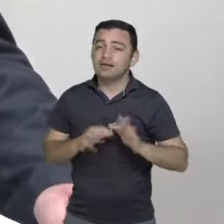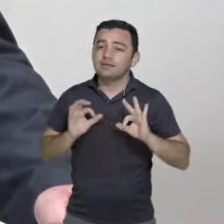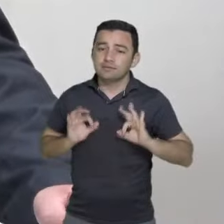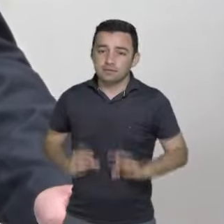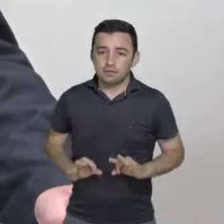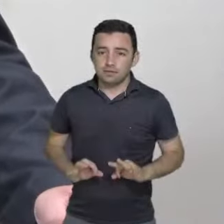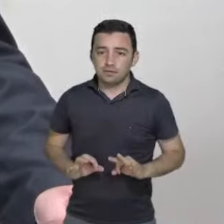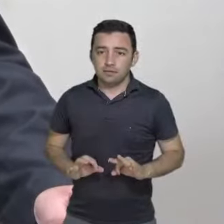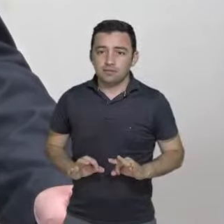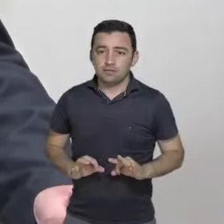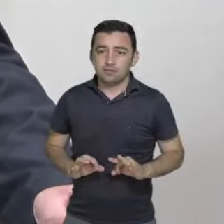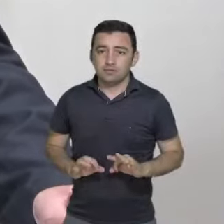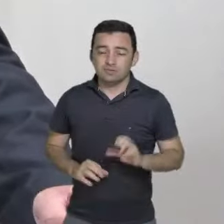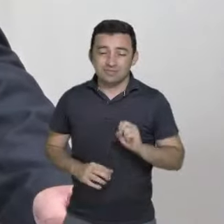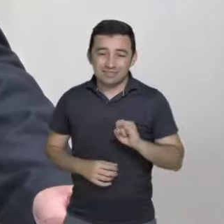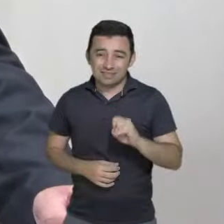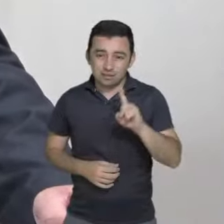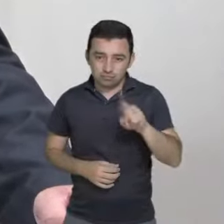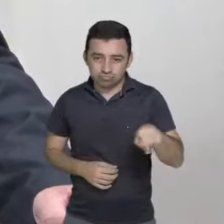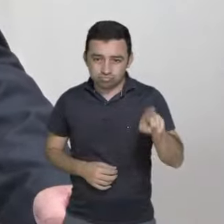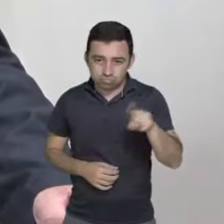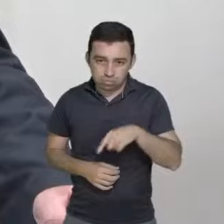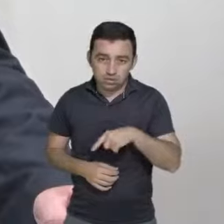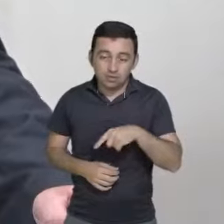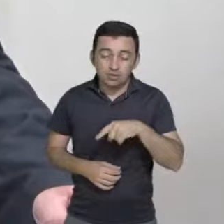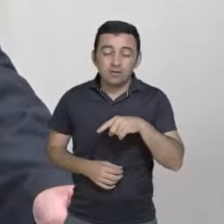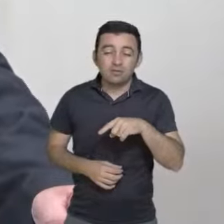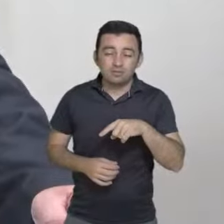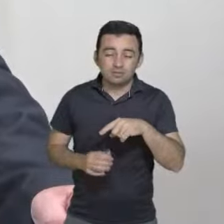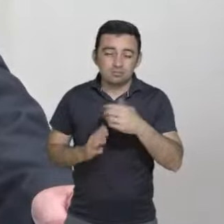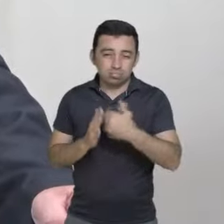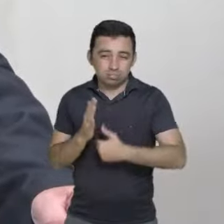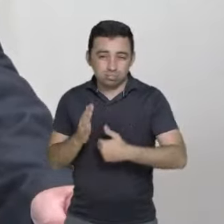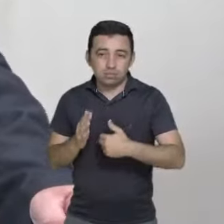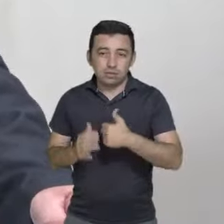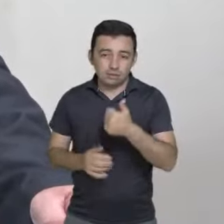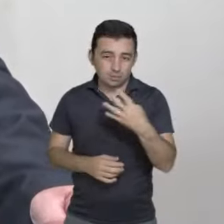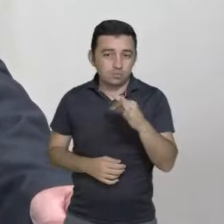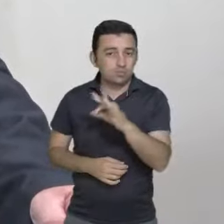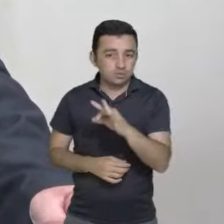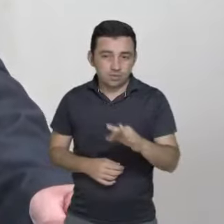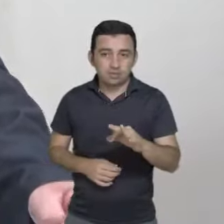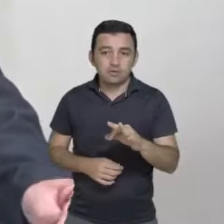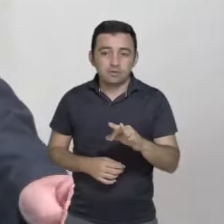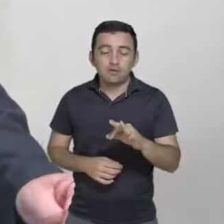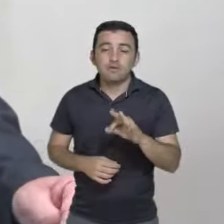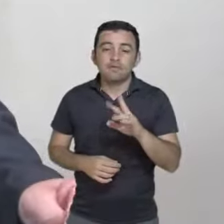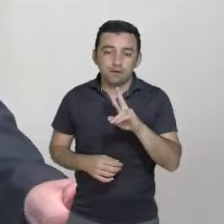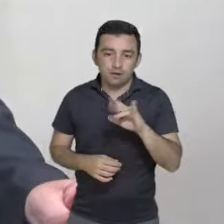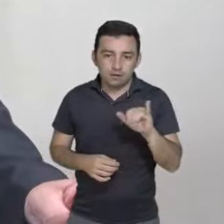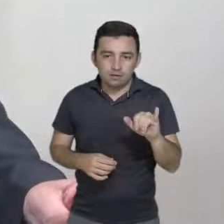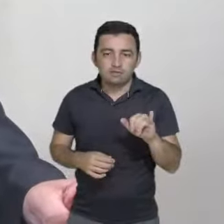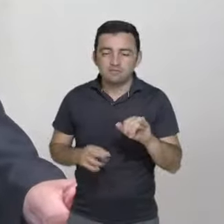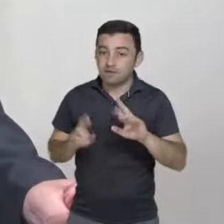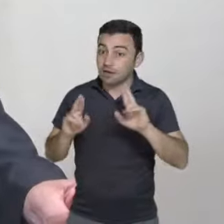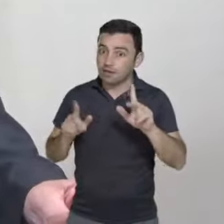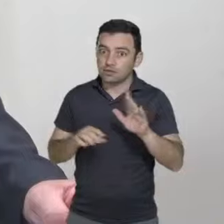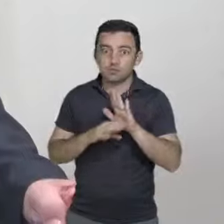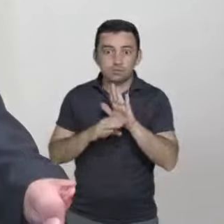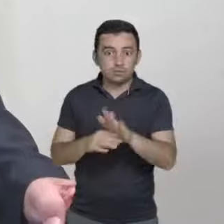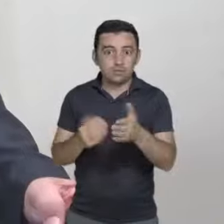a revogação do desconto dos 14% fará muita diferença na vida e na